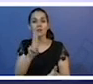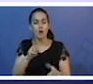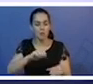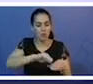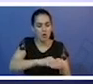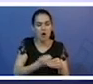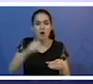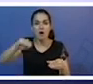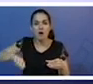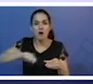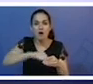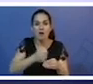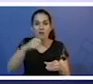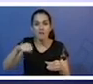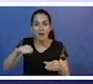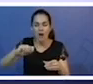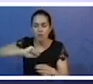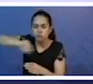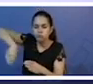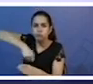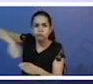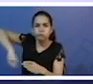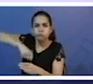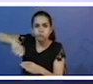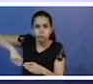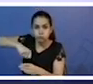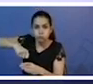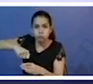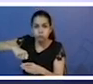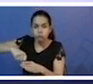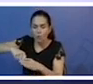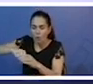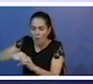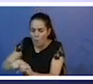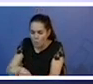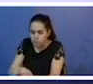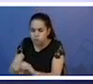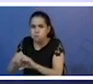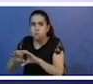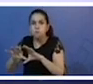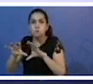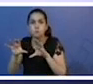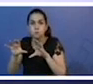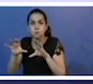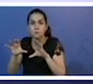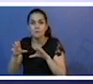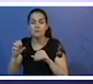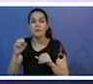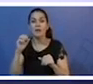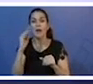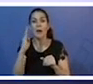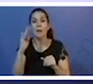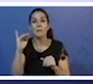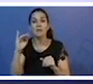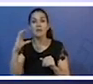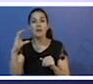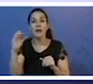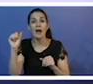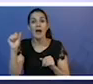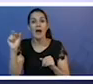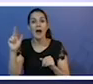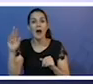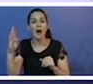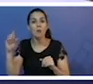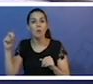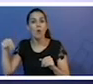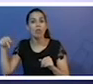E o que acontece? A composição do fermento, que é o bicarbonato e de alguns outros ácidos, ao entrar em contato com a água,